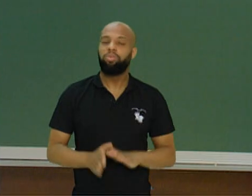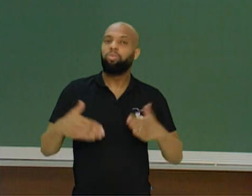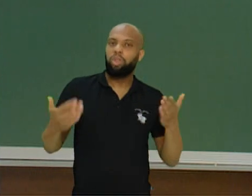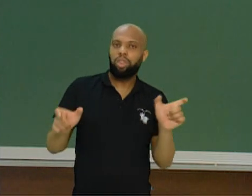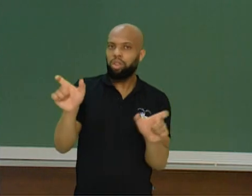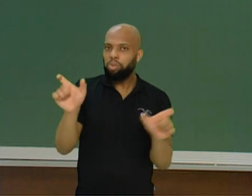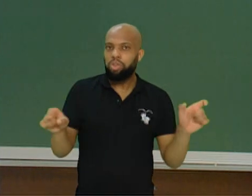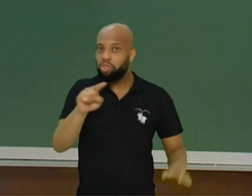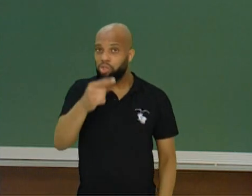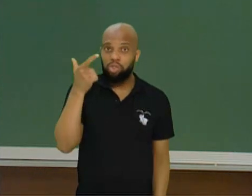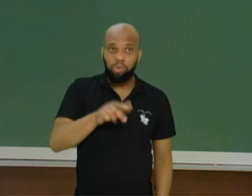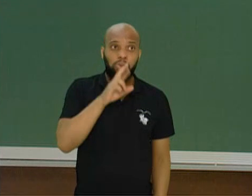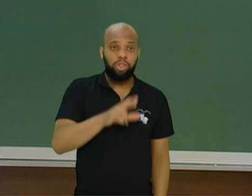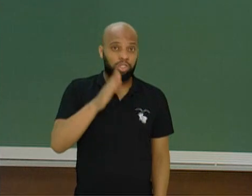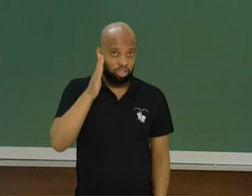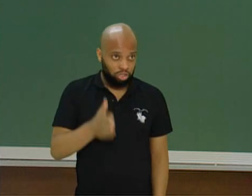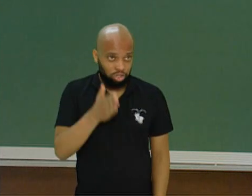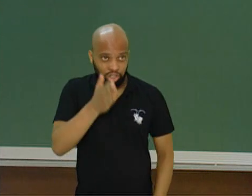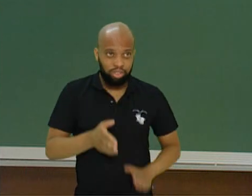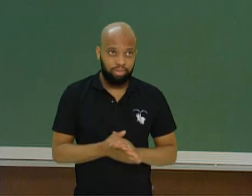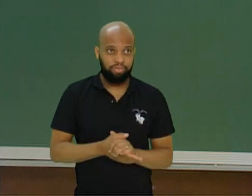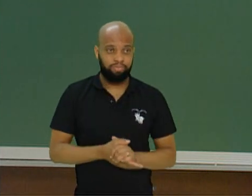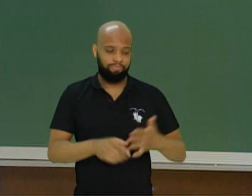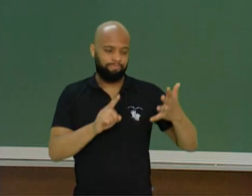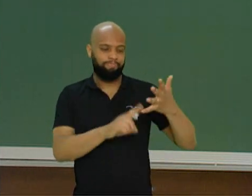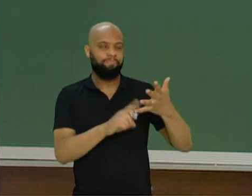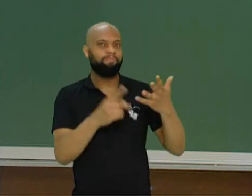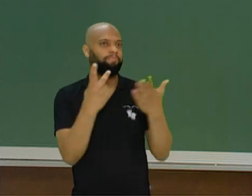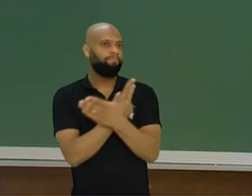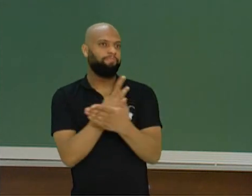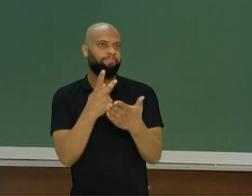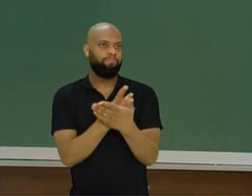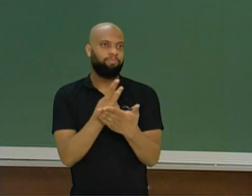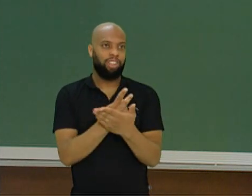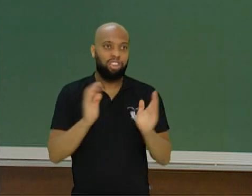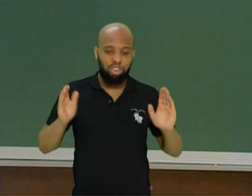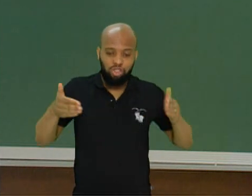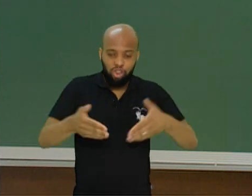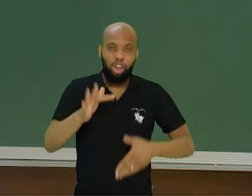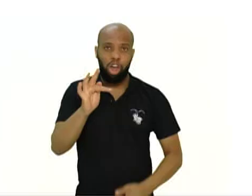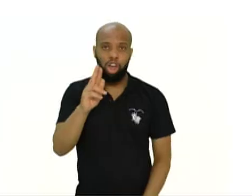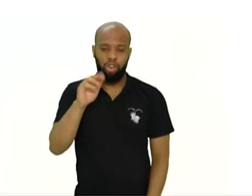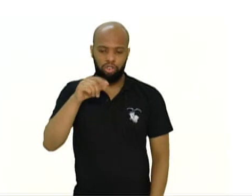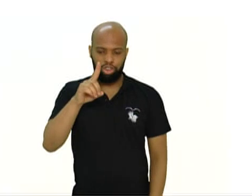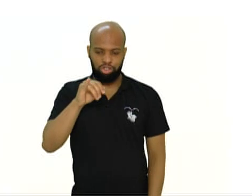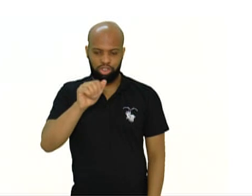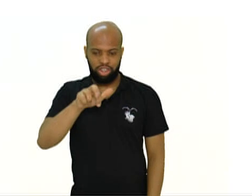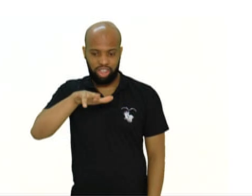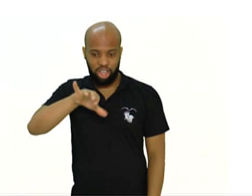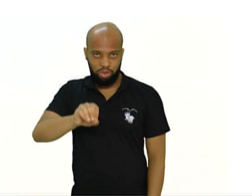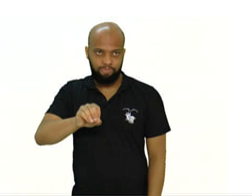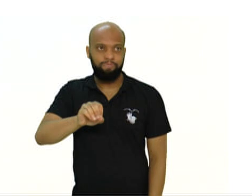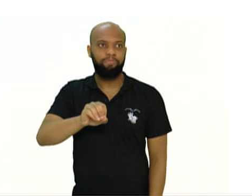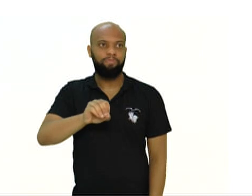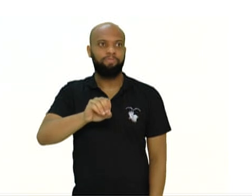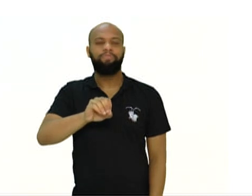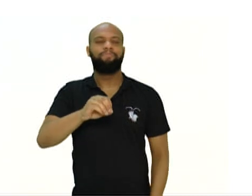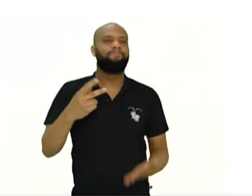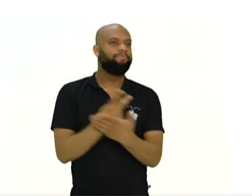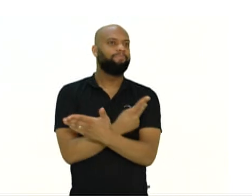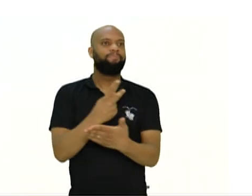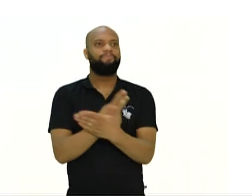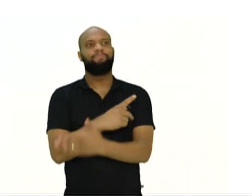Então, pessoal, conseguiram responder a atividade? Então, né, para quem respondeu a alternativa C,